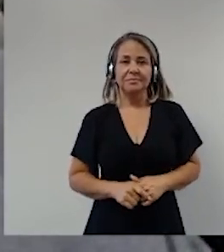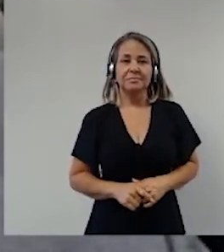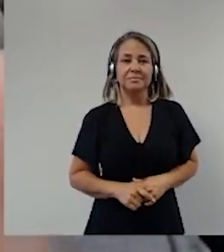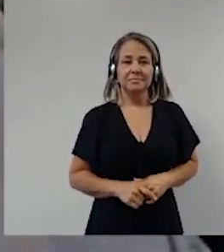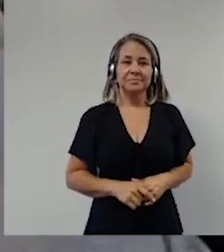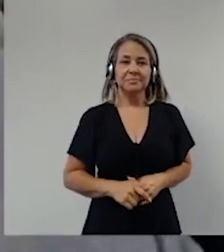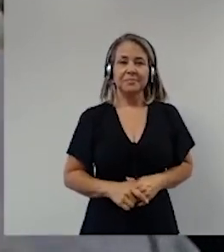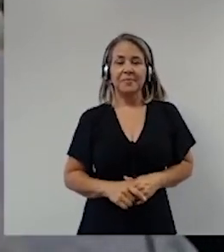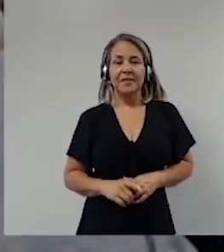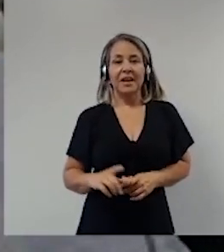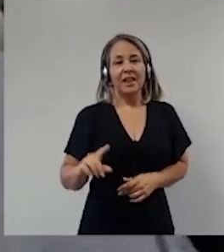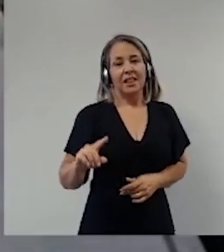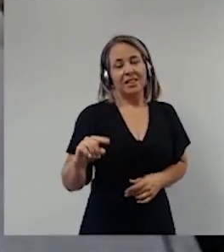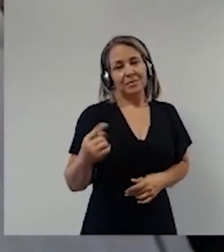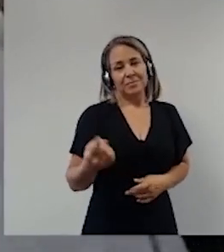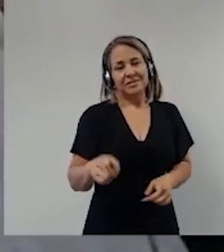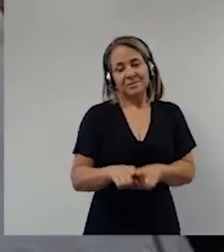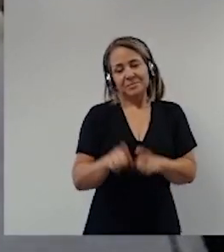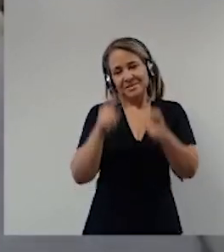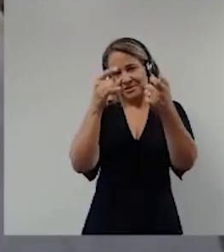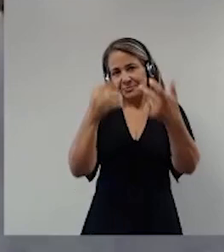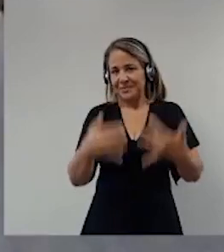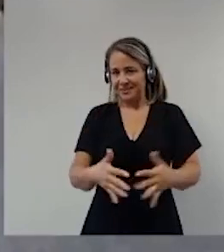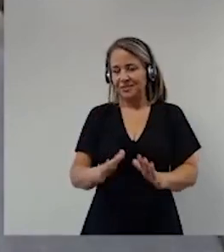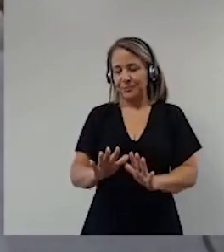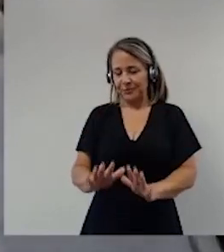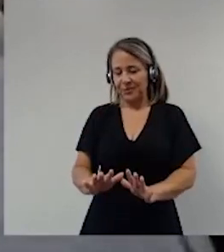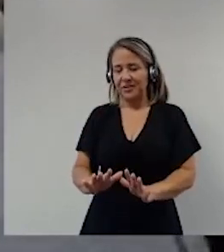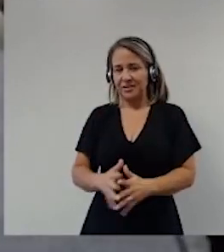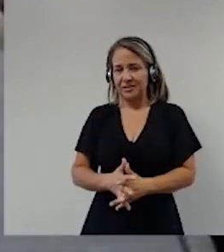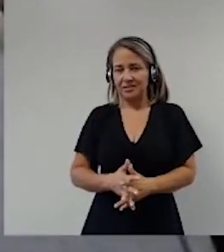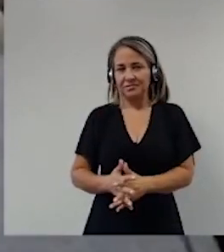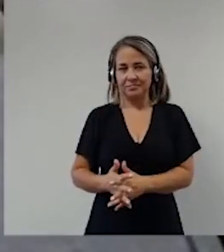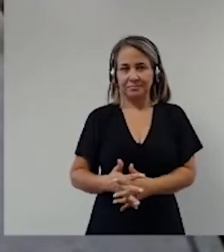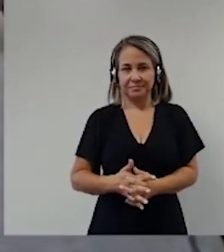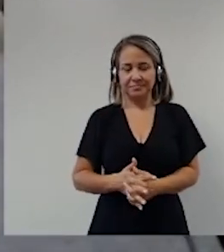E daí a explicação, né?